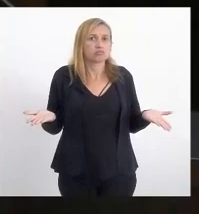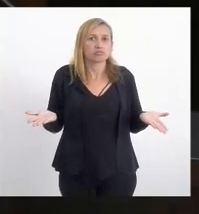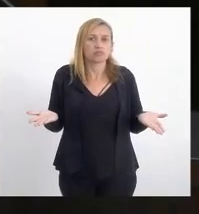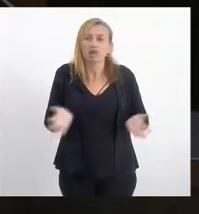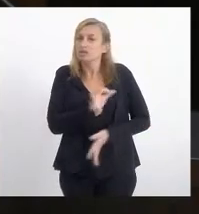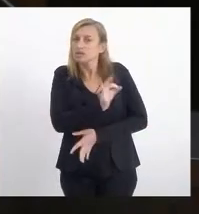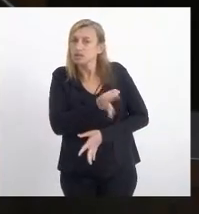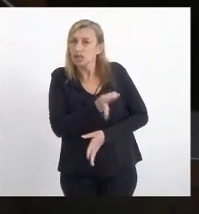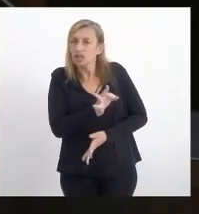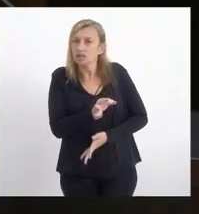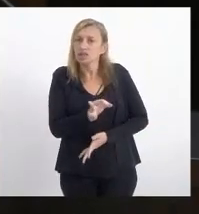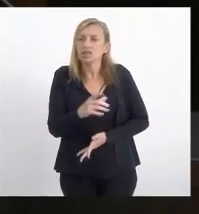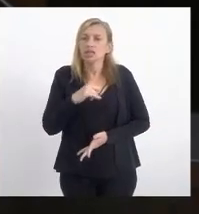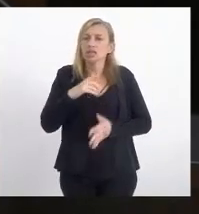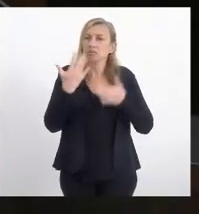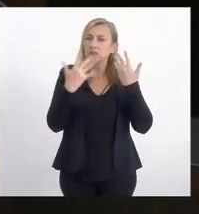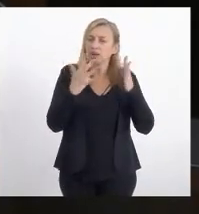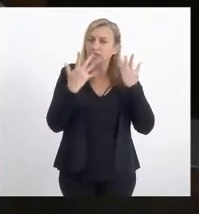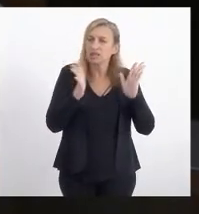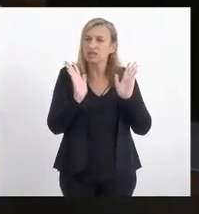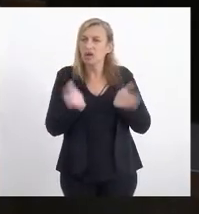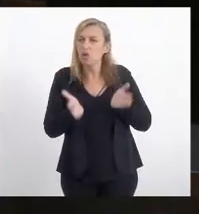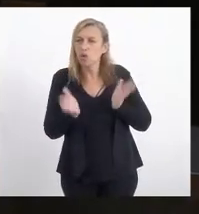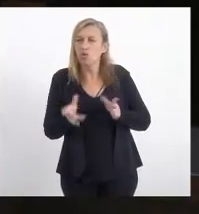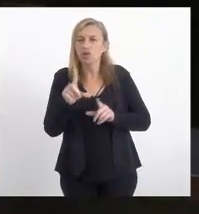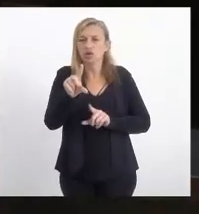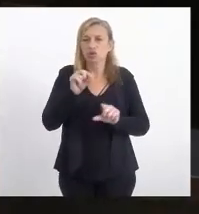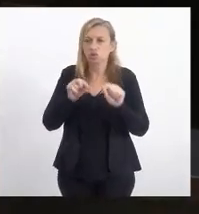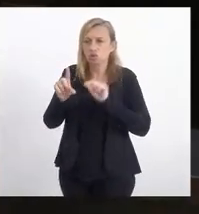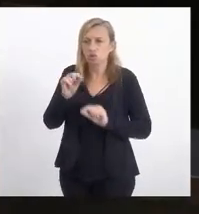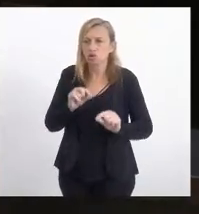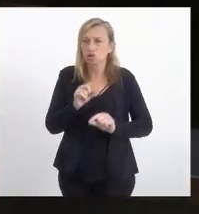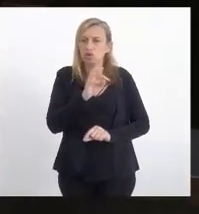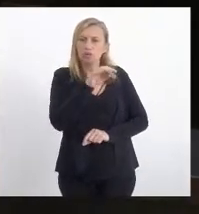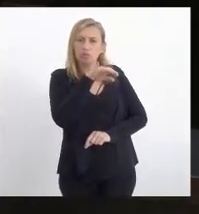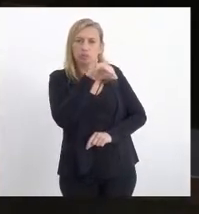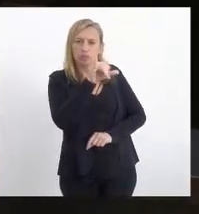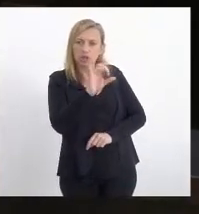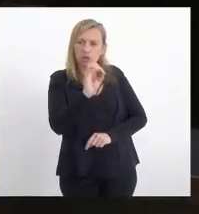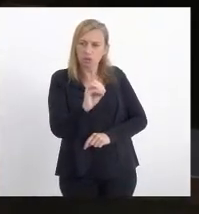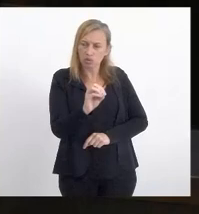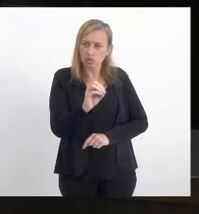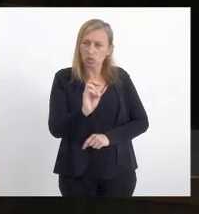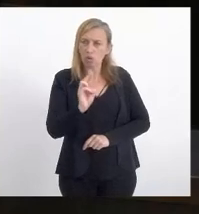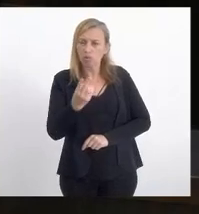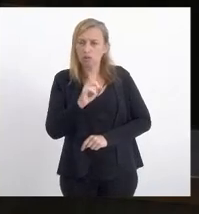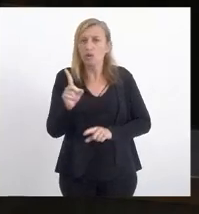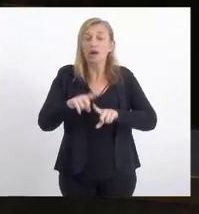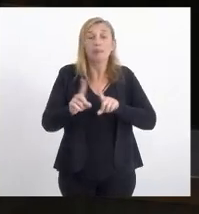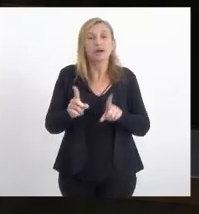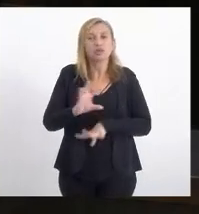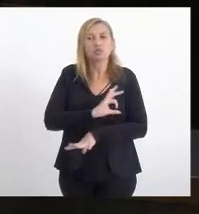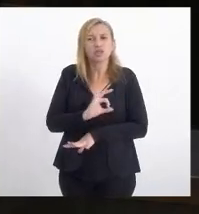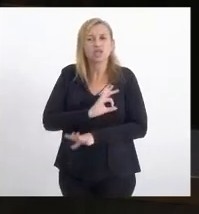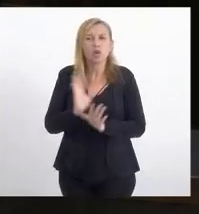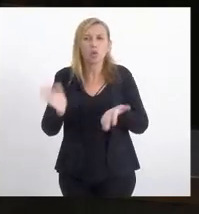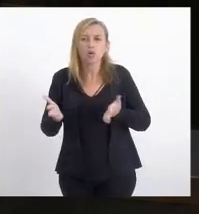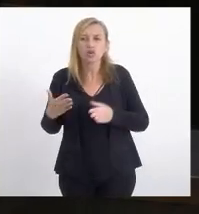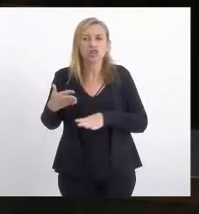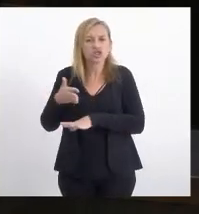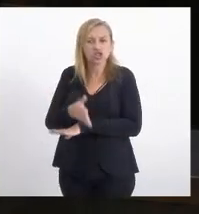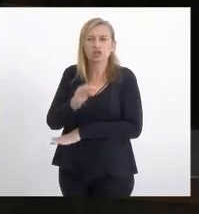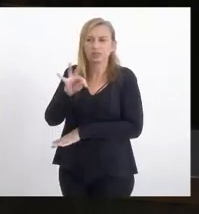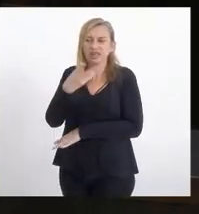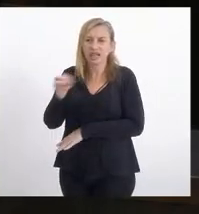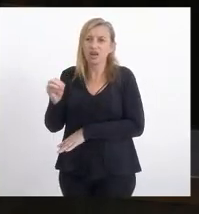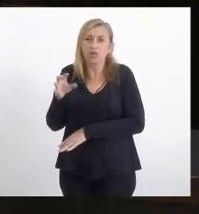of o que a gente tem que Parabéns aqui hoje ele tem a opção de não fazer o bico de fazer o raio só que o policial hoje ele chega no